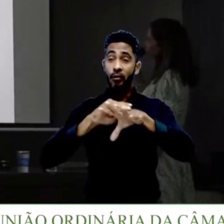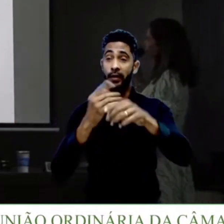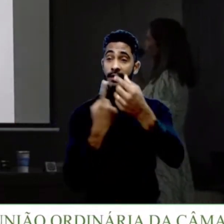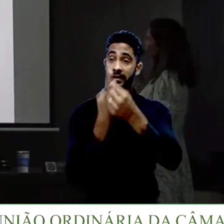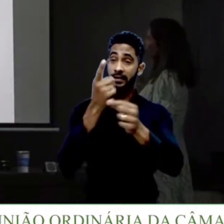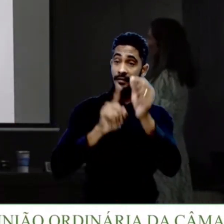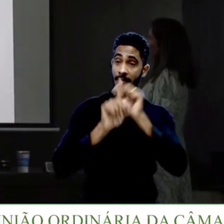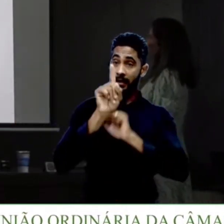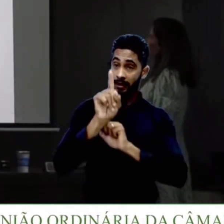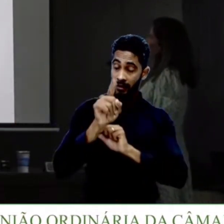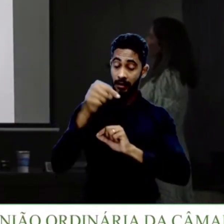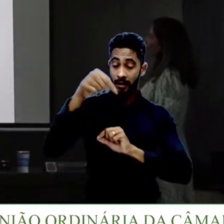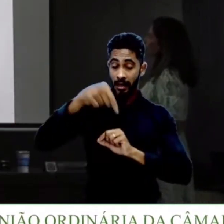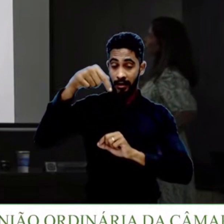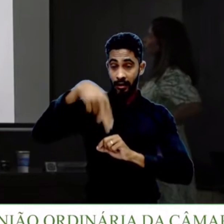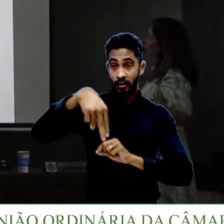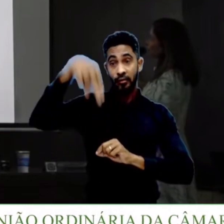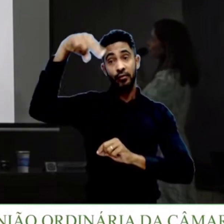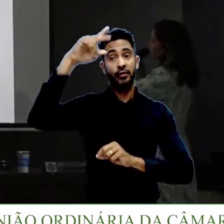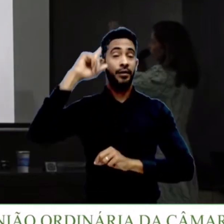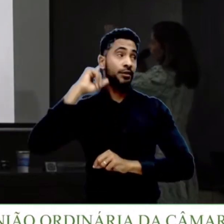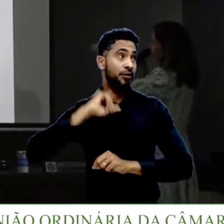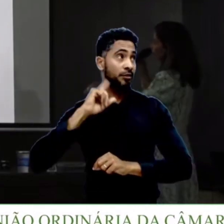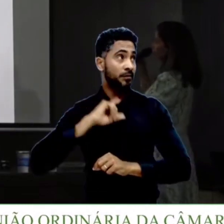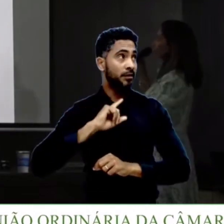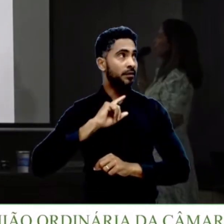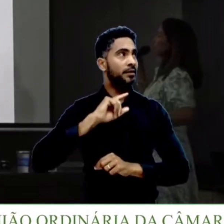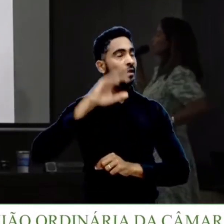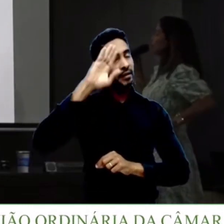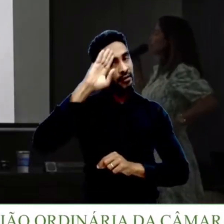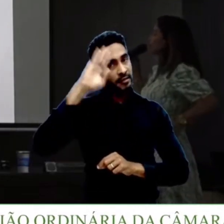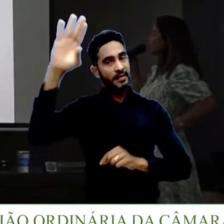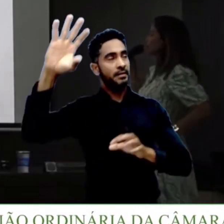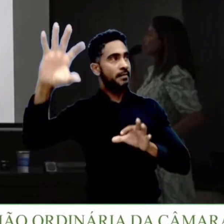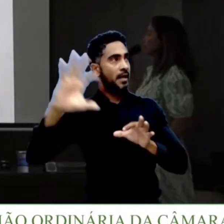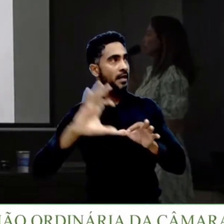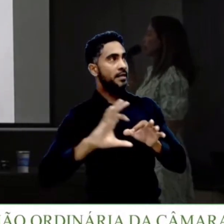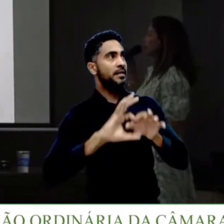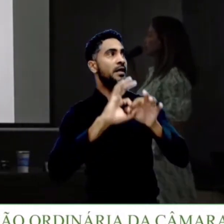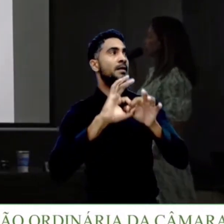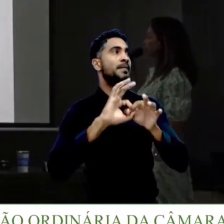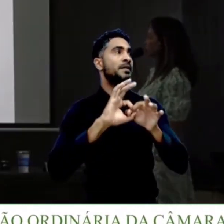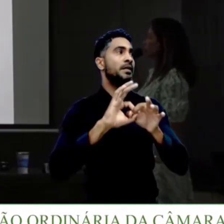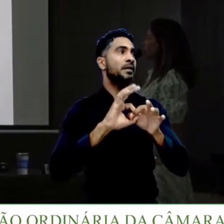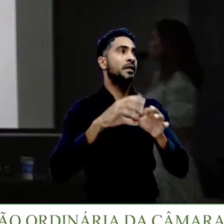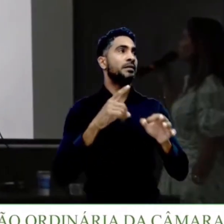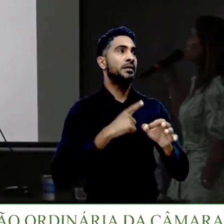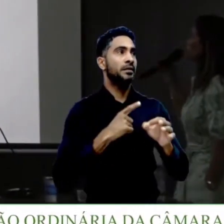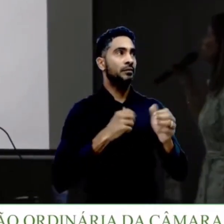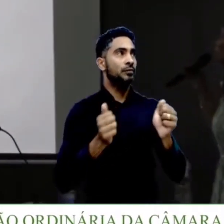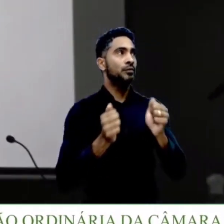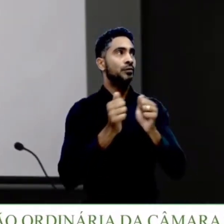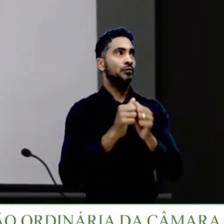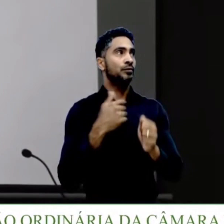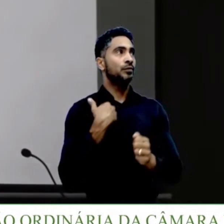Minas. Aqui estão os principais parceiros e representantes institucionais que já estão